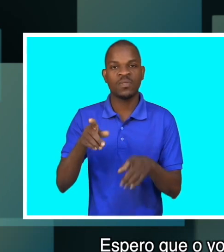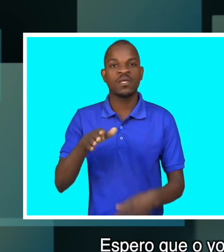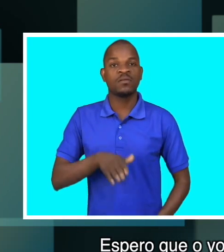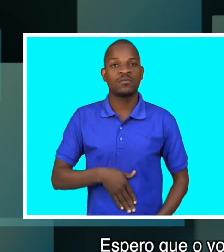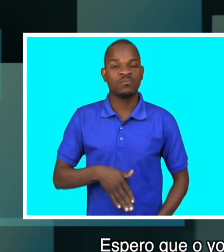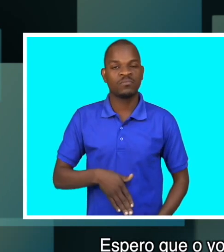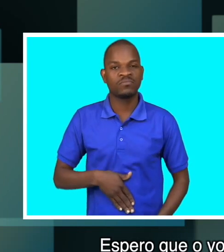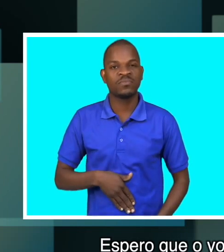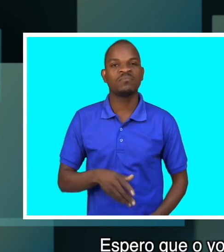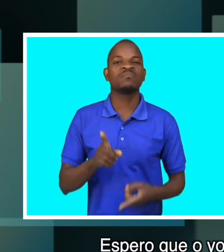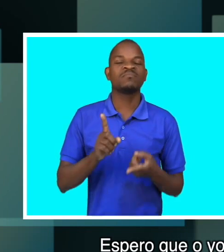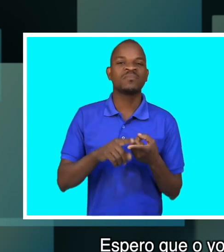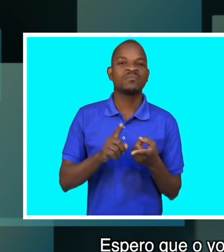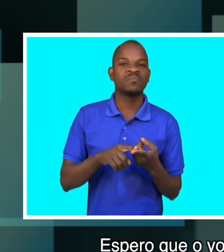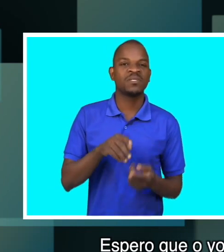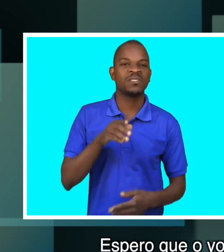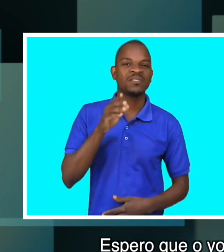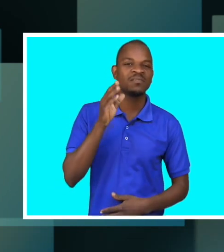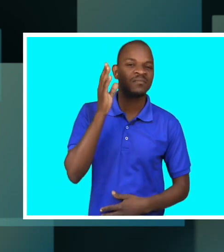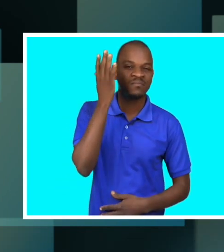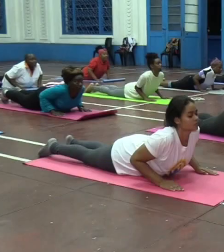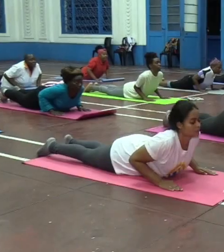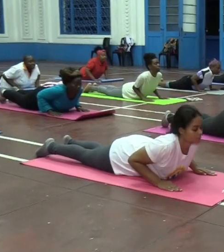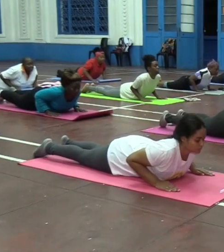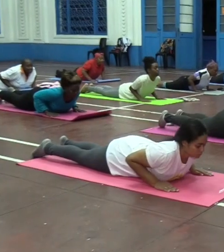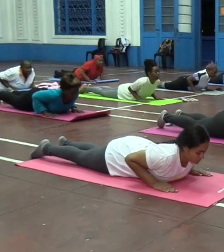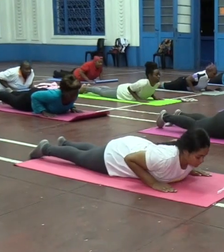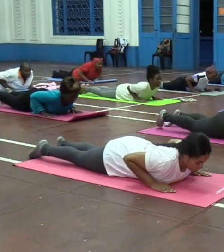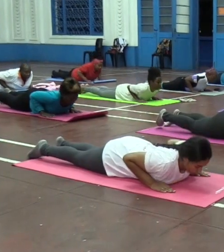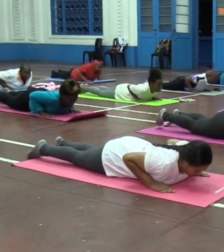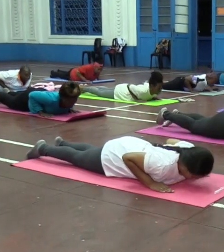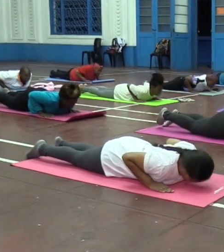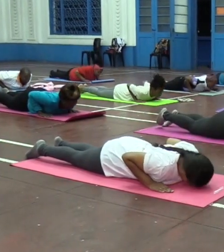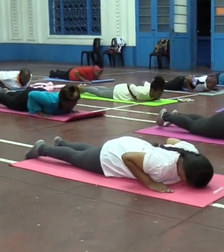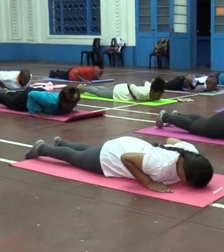Como Nampula, Tete, Beira e Maputo